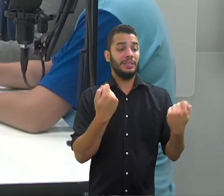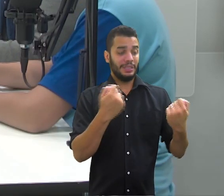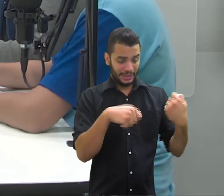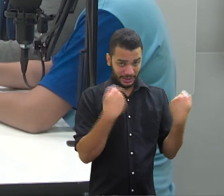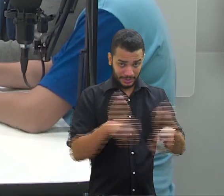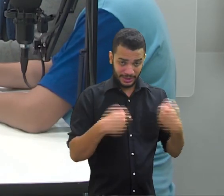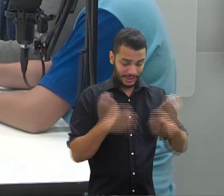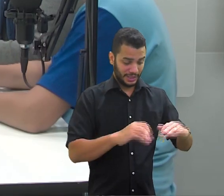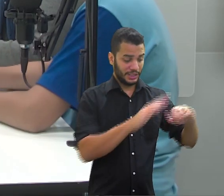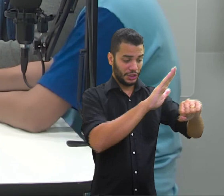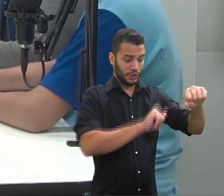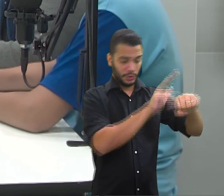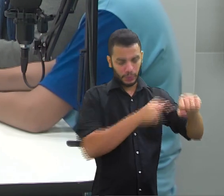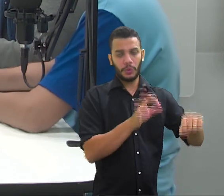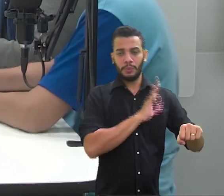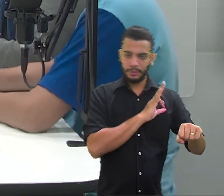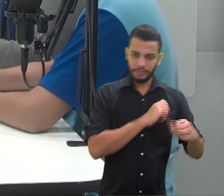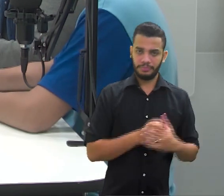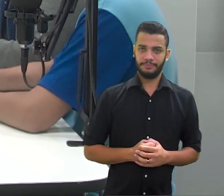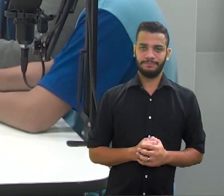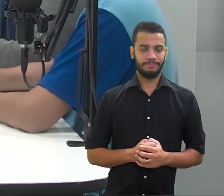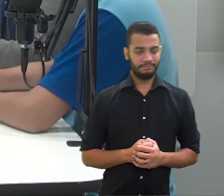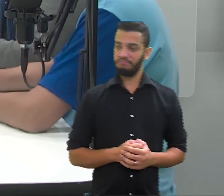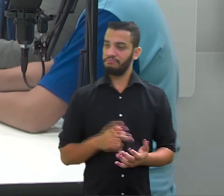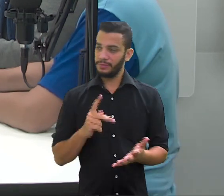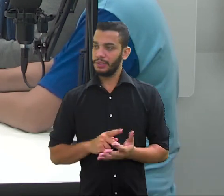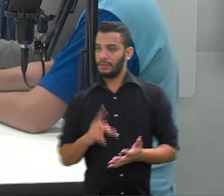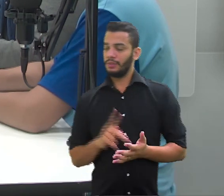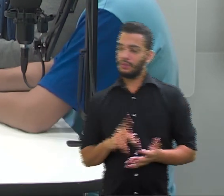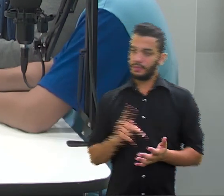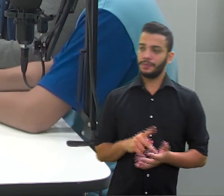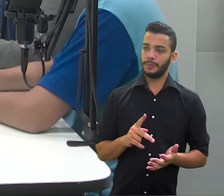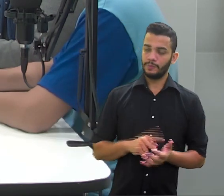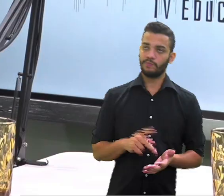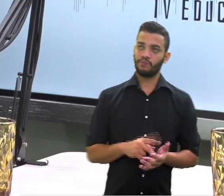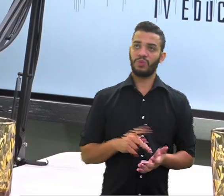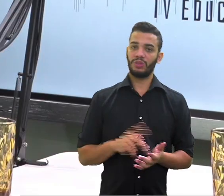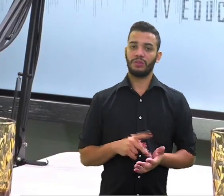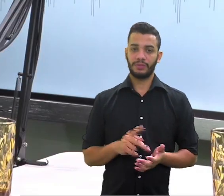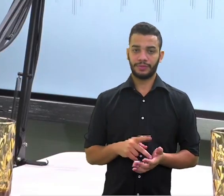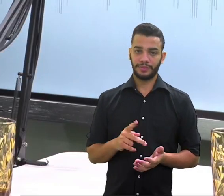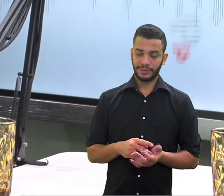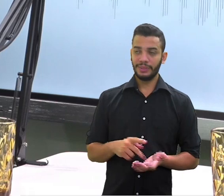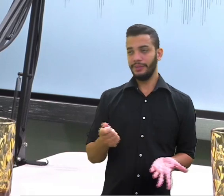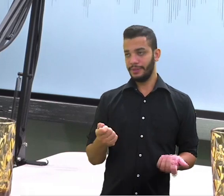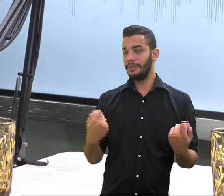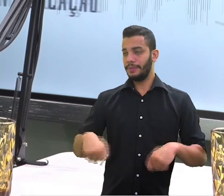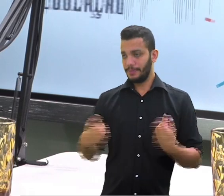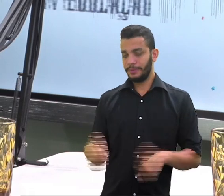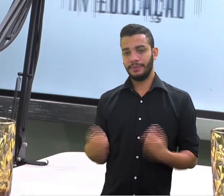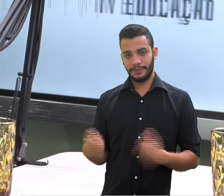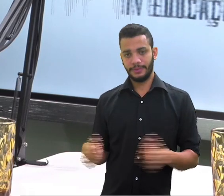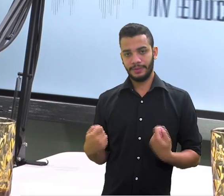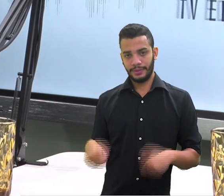chegar na repressão, seria a palavra correta? A repressão, ela faz necessário? Sim. Só que a